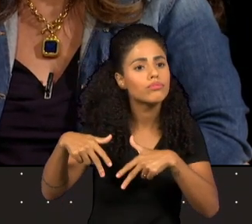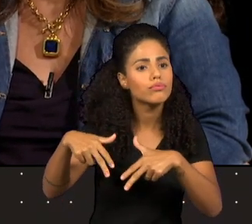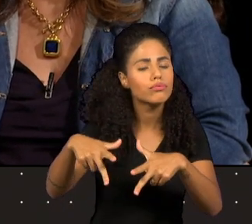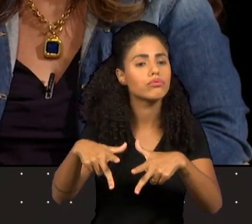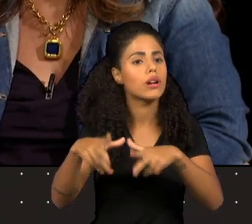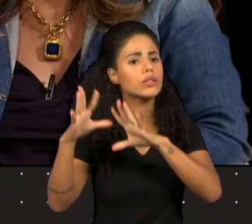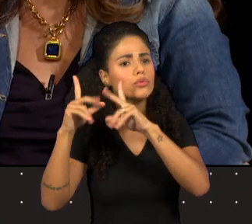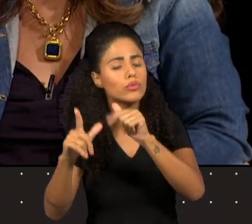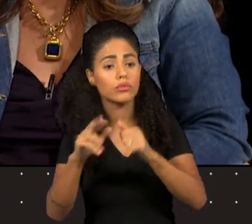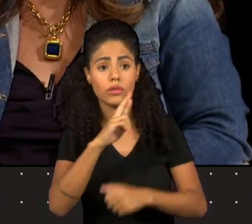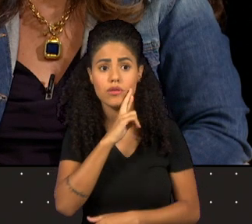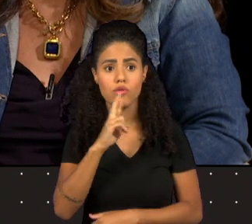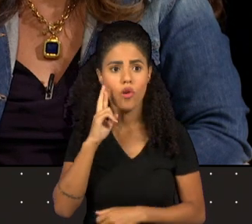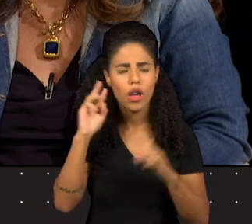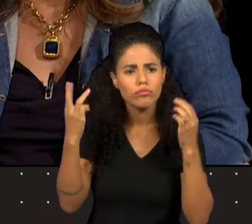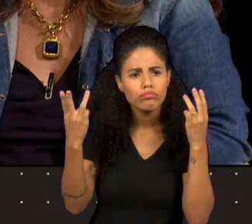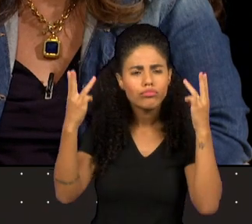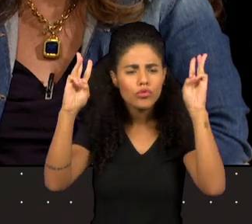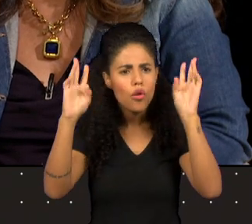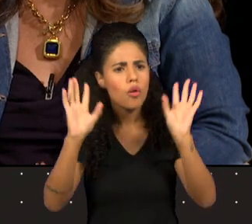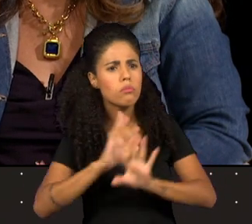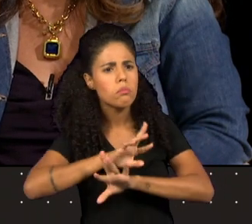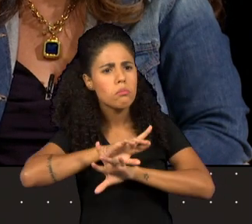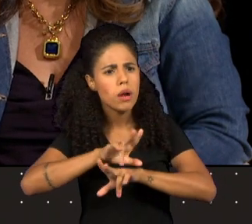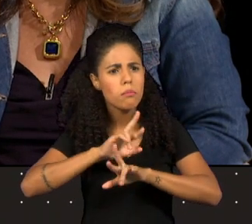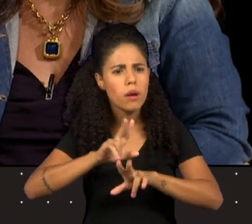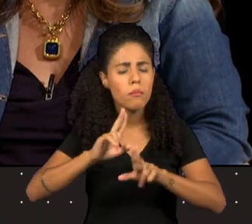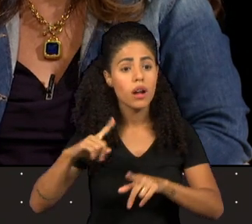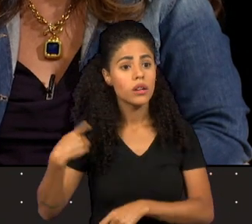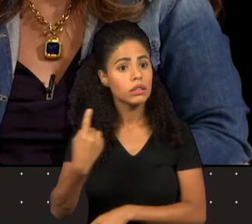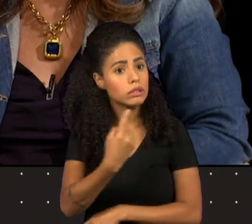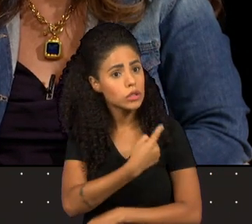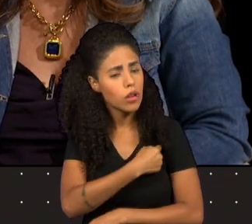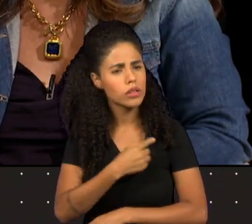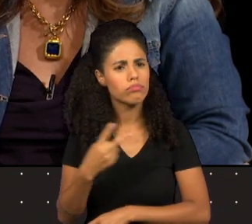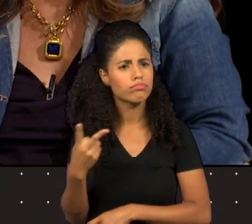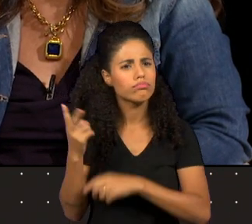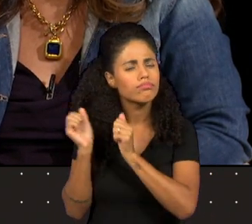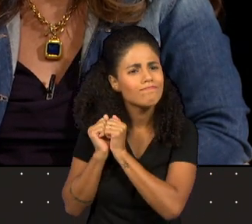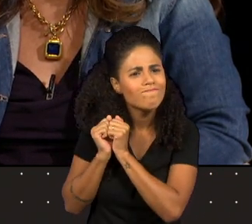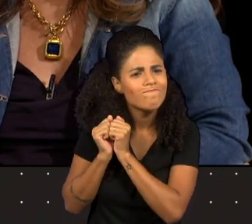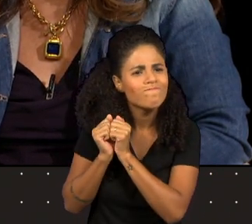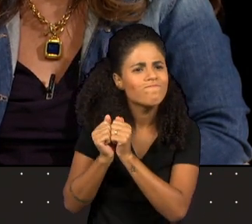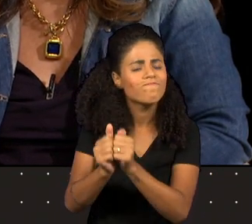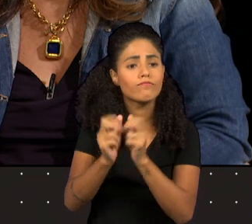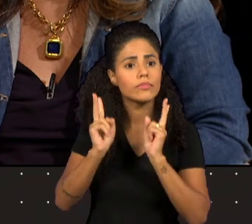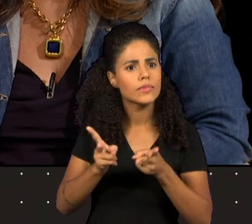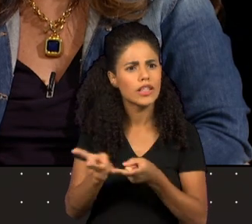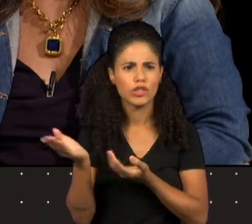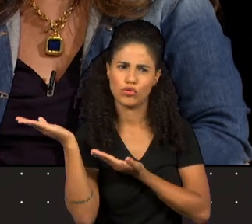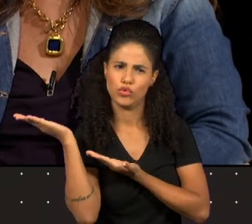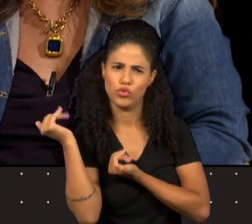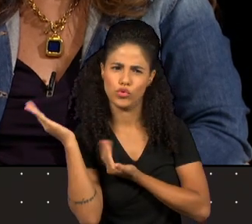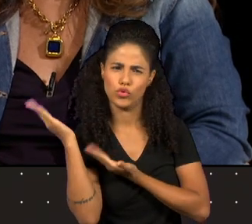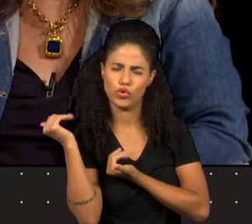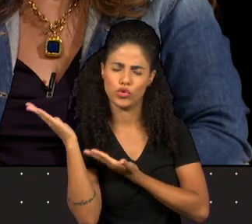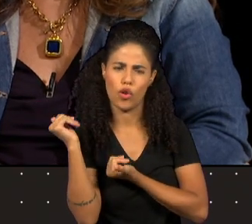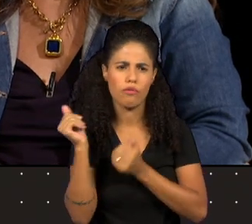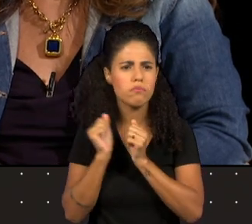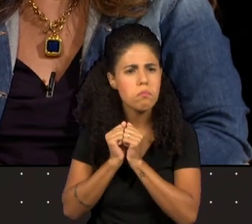shows, restaurantes, e nós éramos bem jovens. E